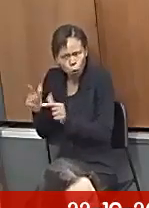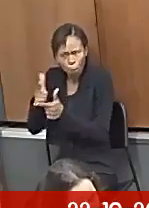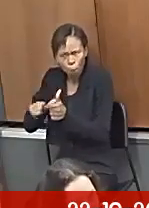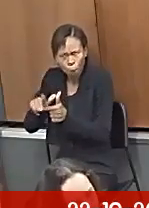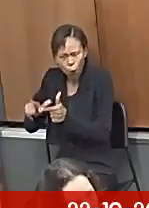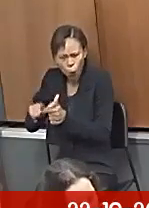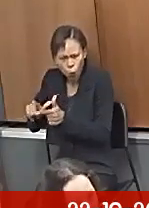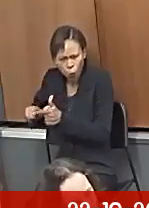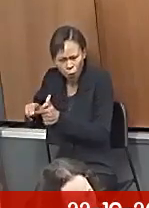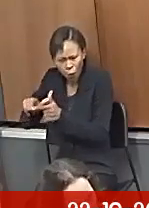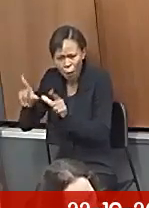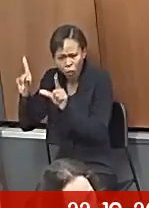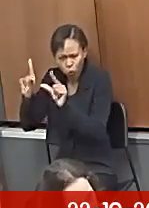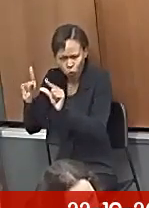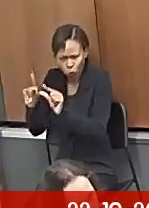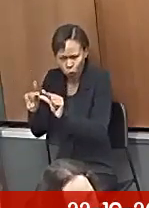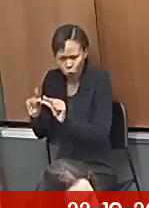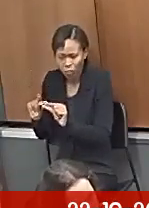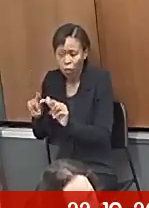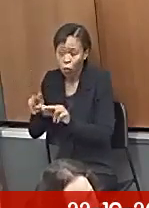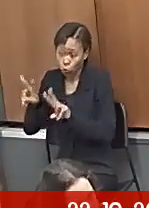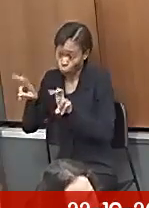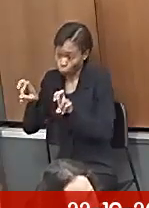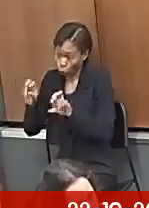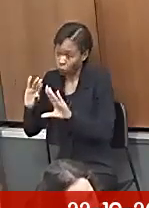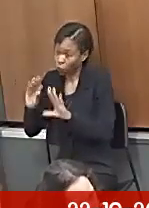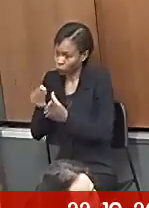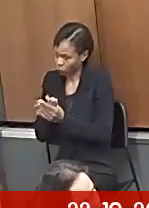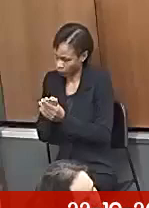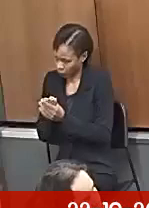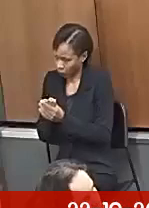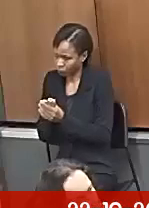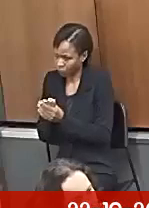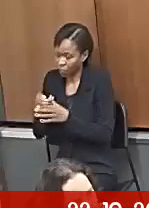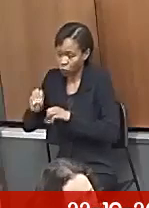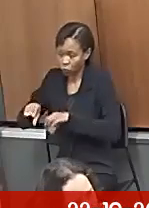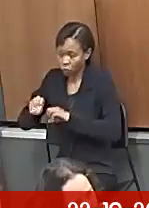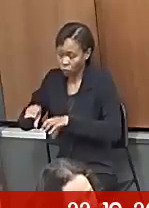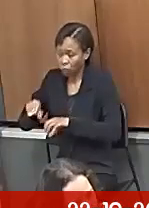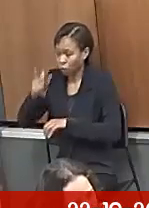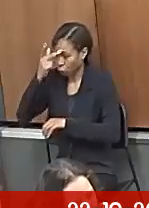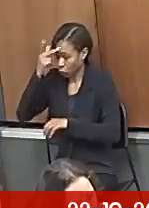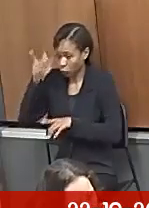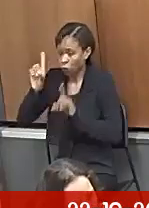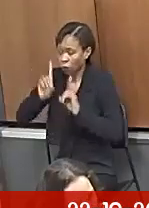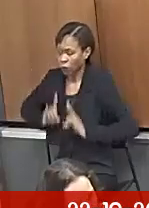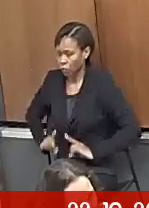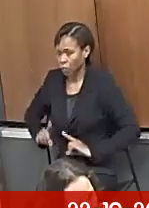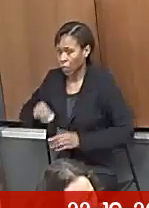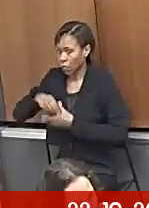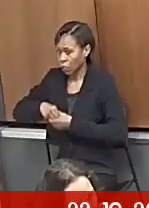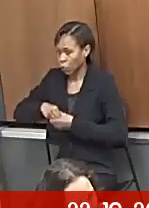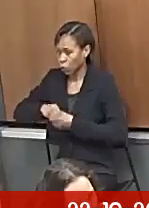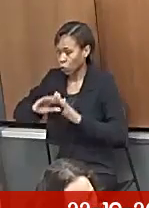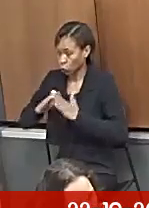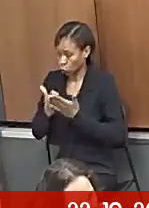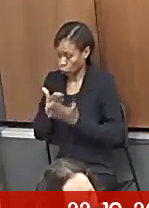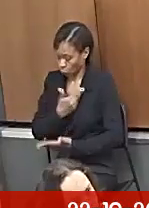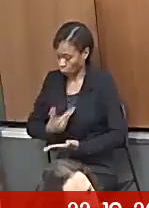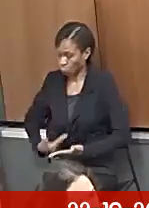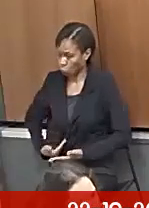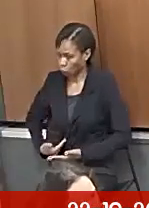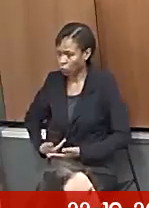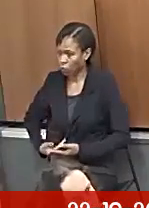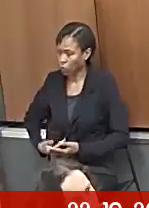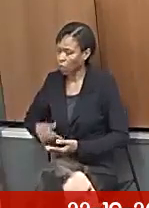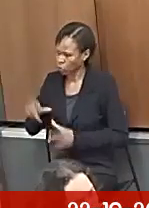de demandas de inclusão escolar, de educação da pessoa com deficiência na rede pública. E eu já escutei de mais